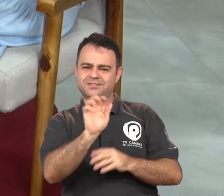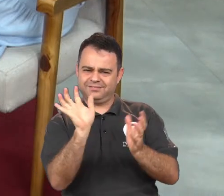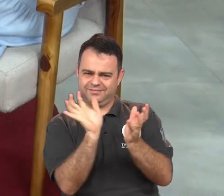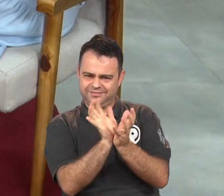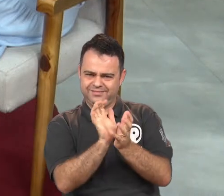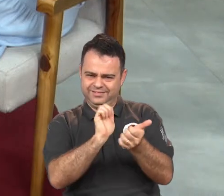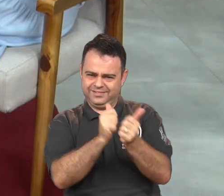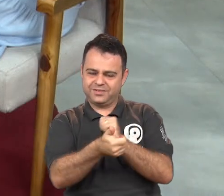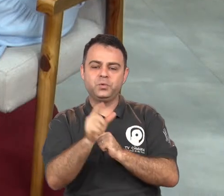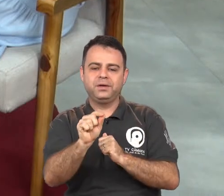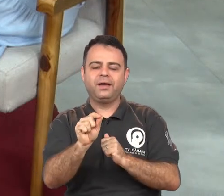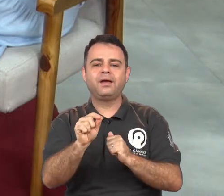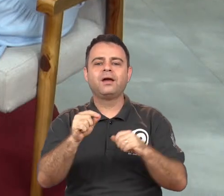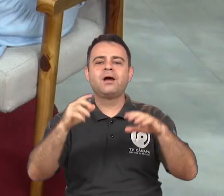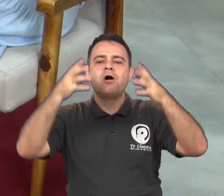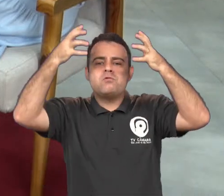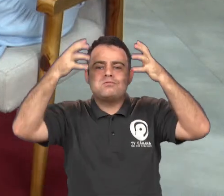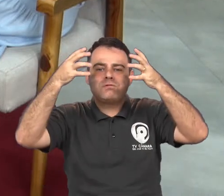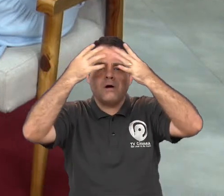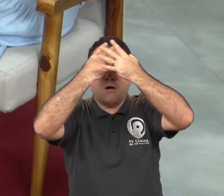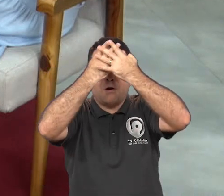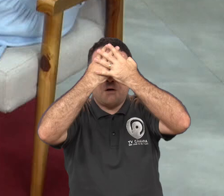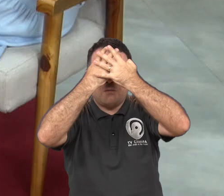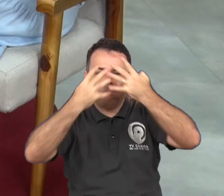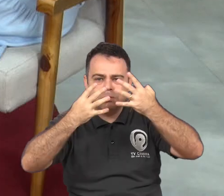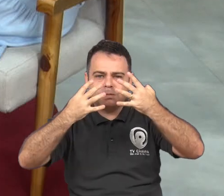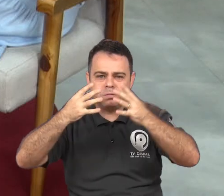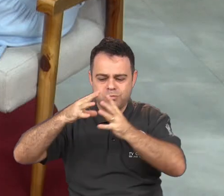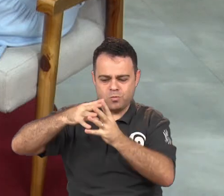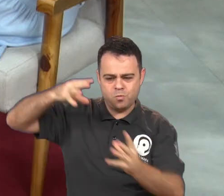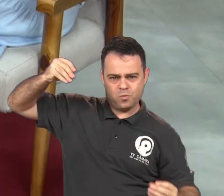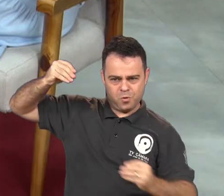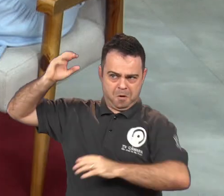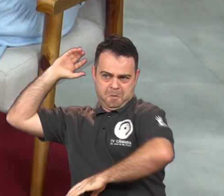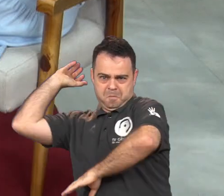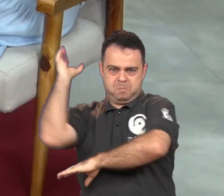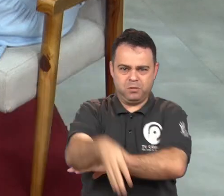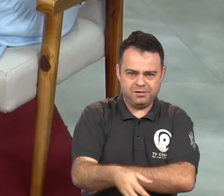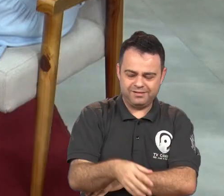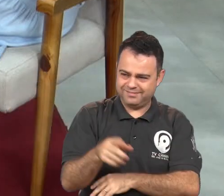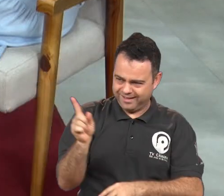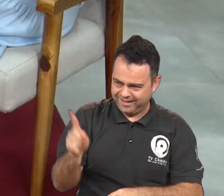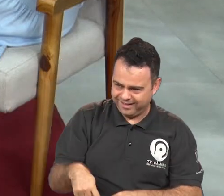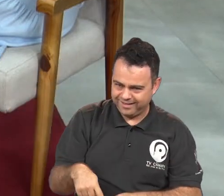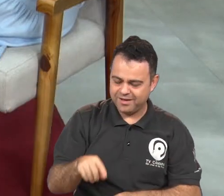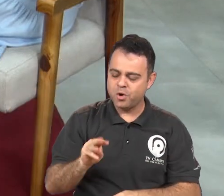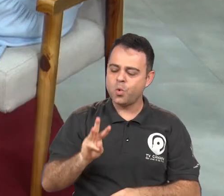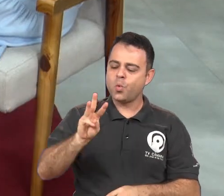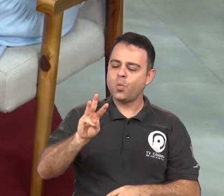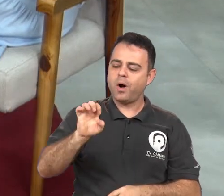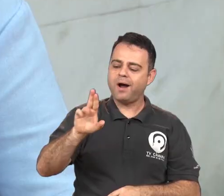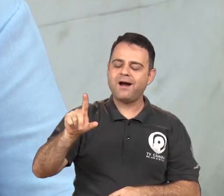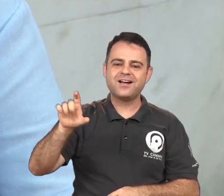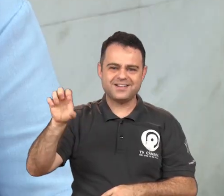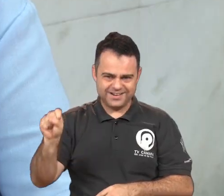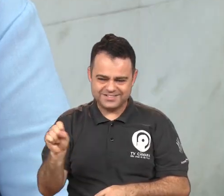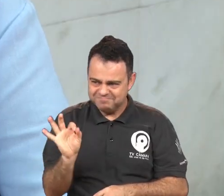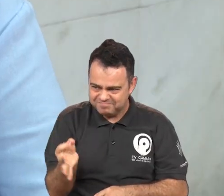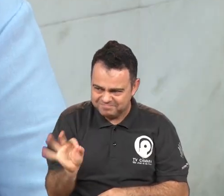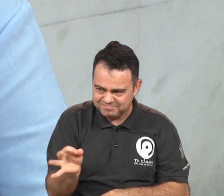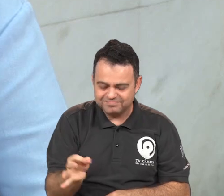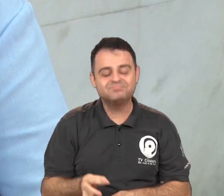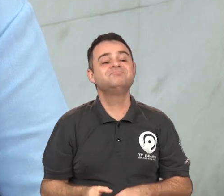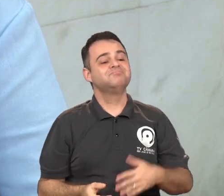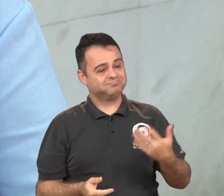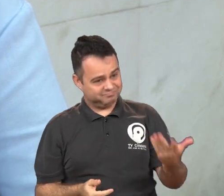Preto Vailers. Conta pra gente um pouquinho dessa proposta, qual que é o objetivo dela? Bom, o Rio Preto Vale